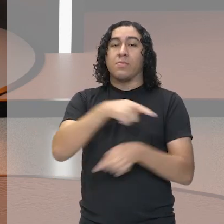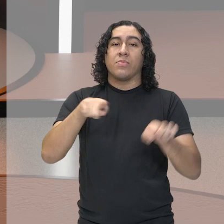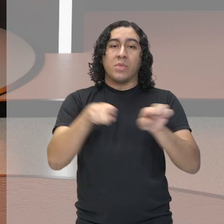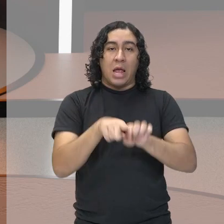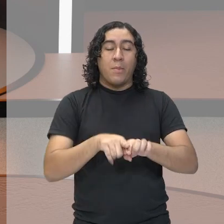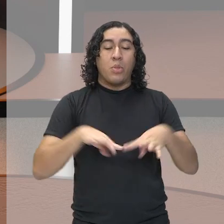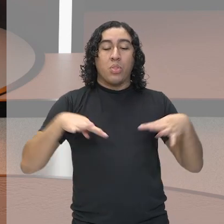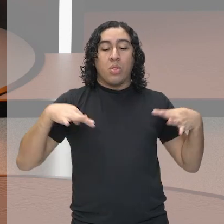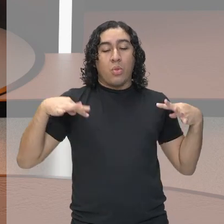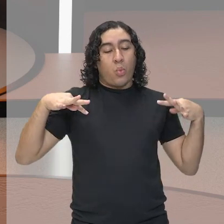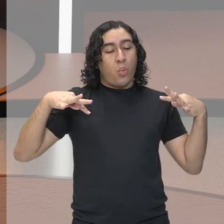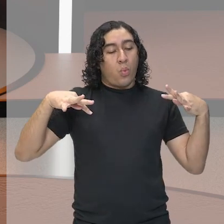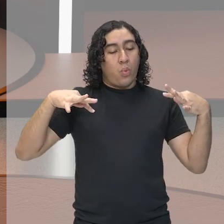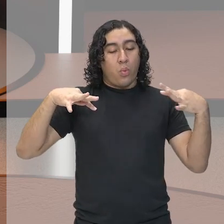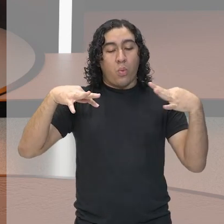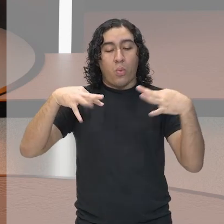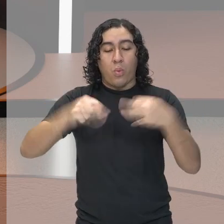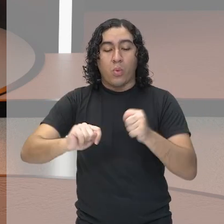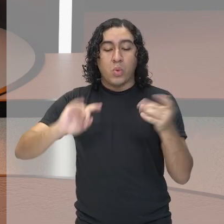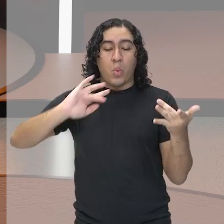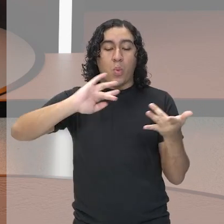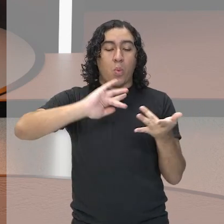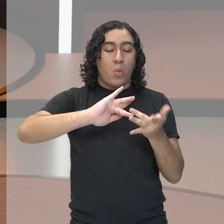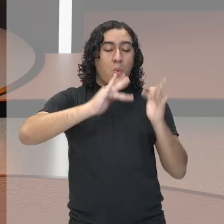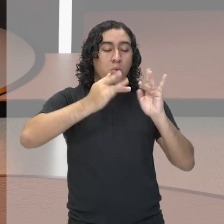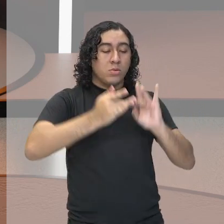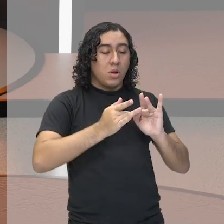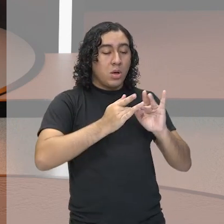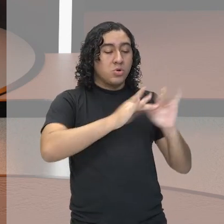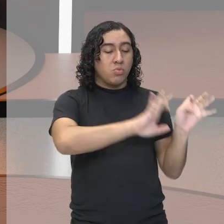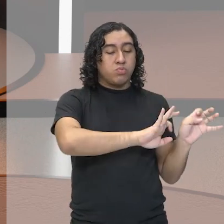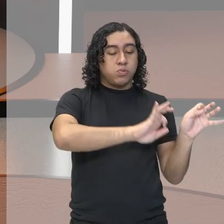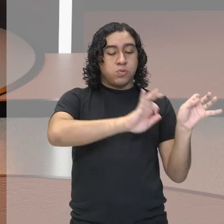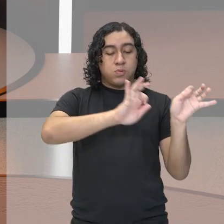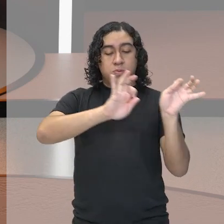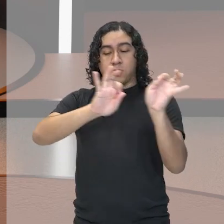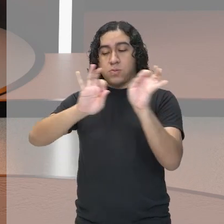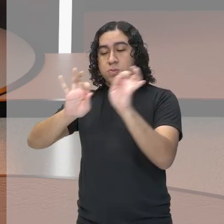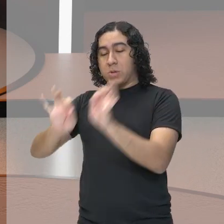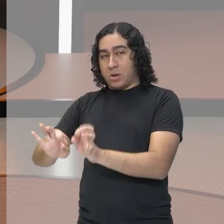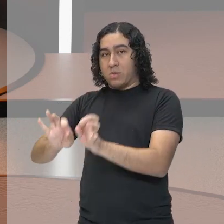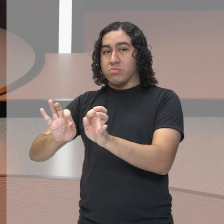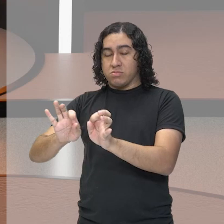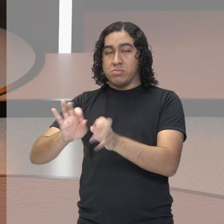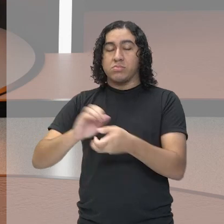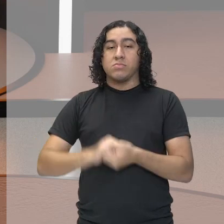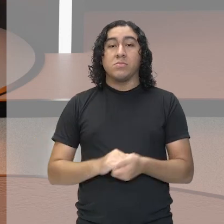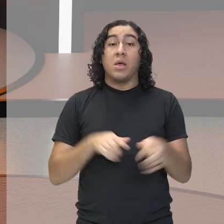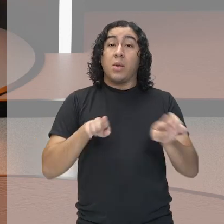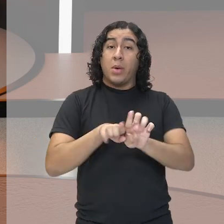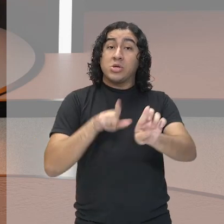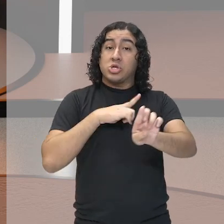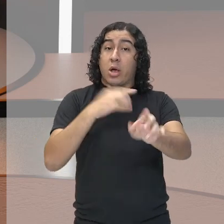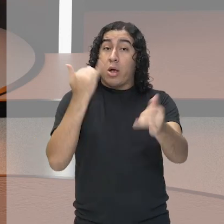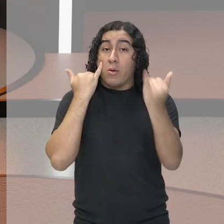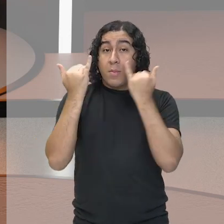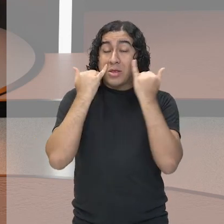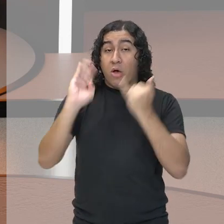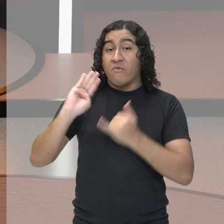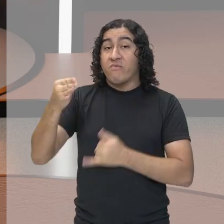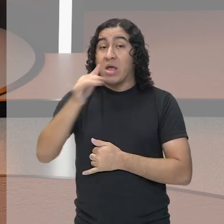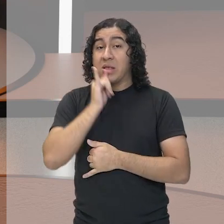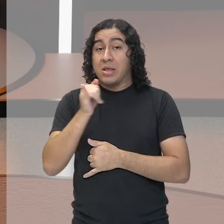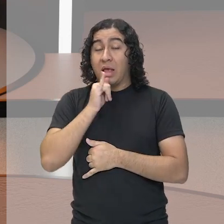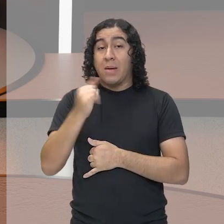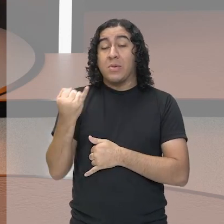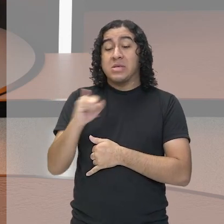esse complexo que estava ali por trás dessa situação. Então, tinha muita fake news também na época, diziam que se a pessoa tomasse a